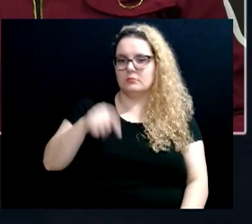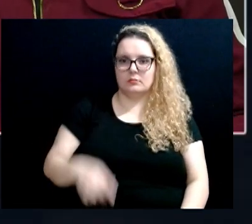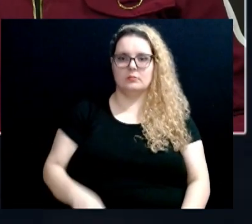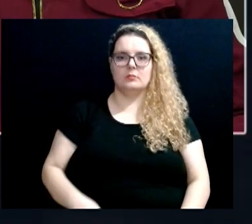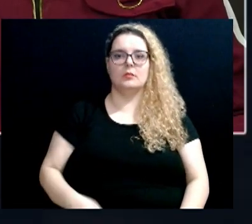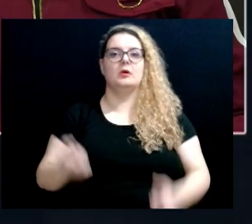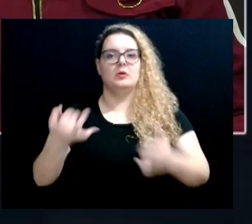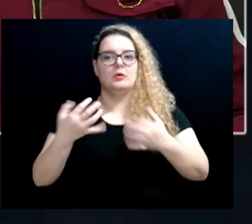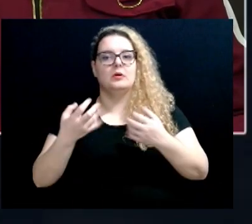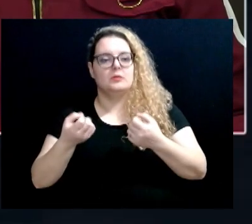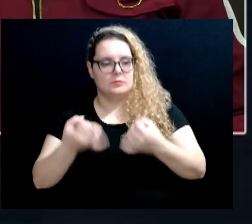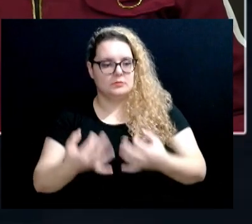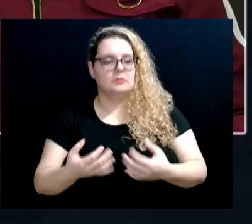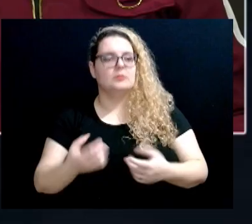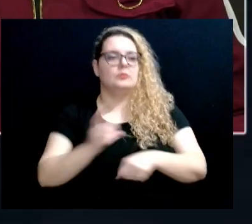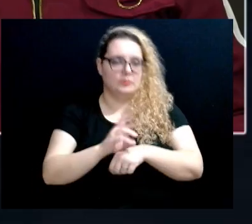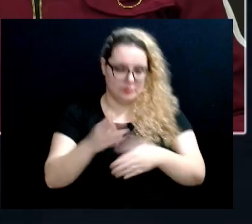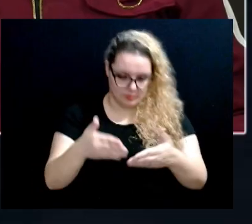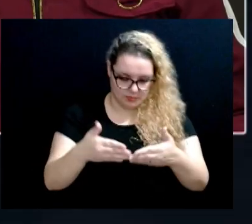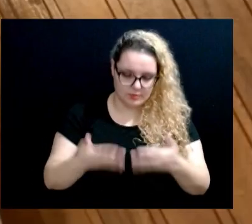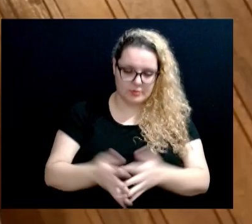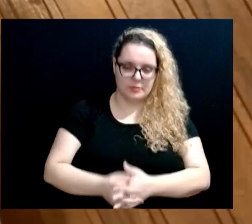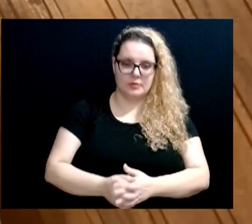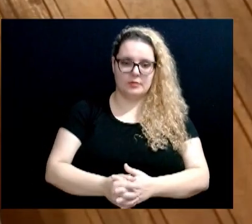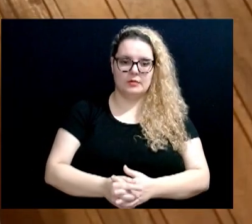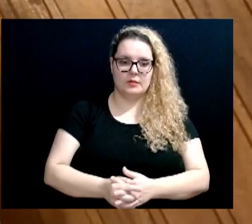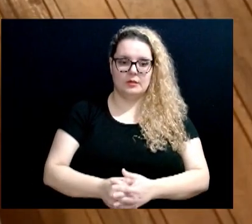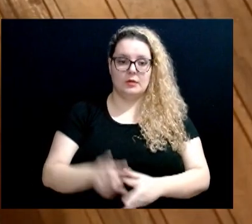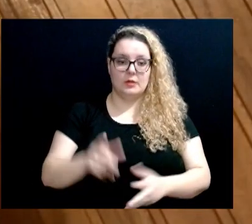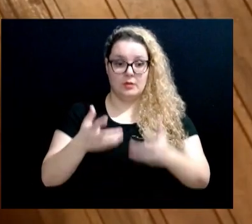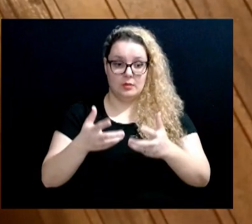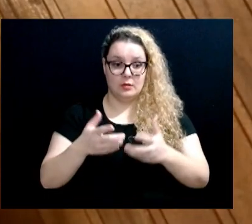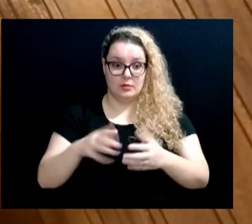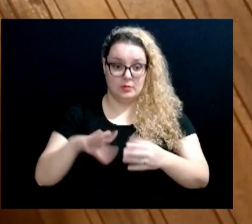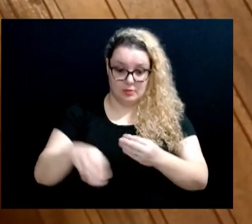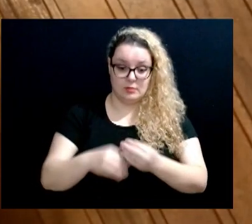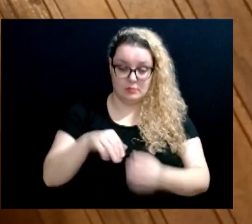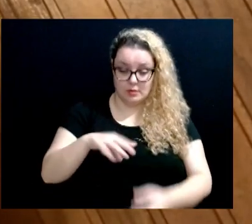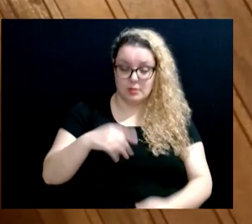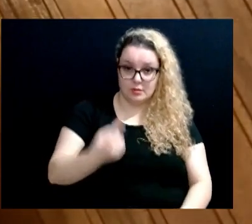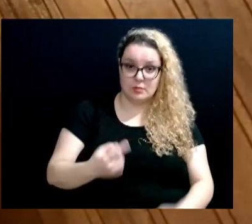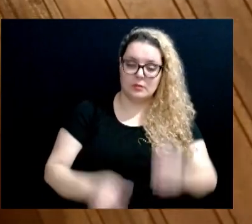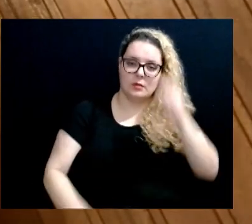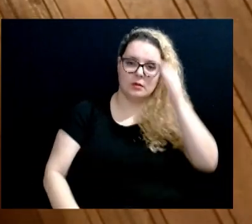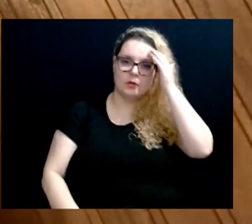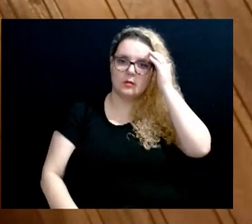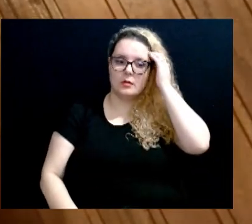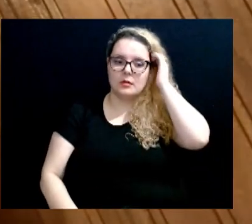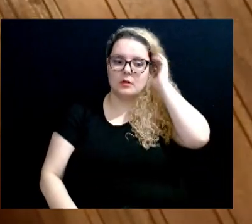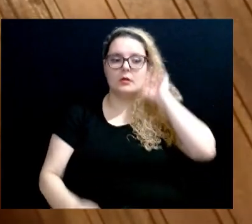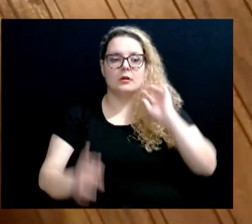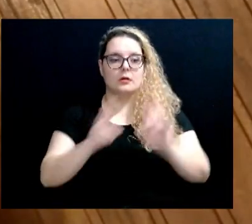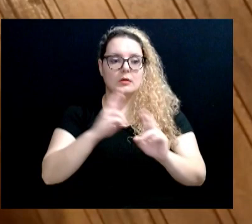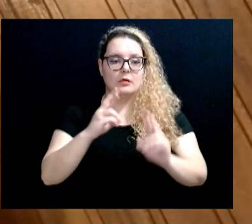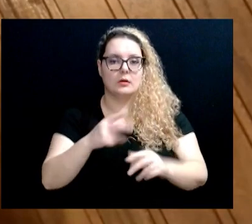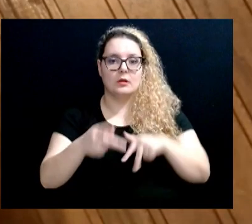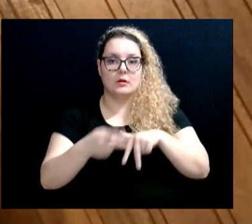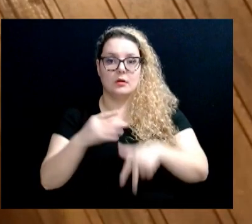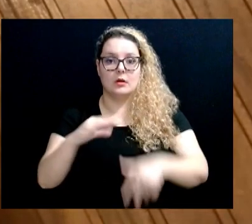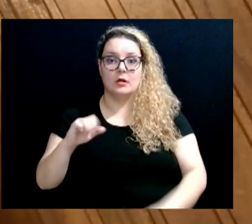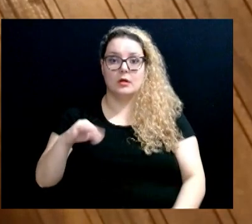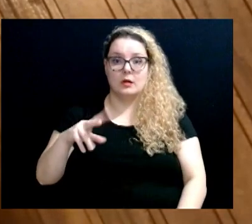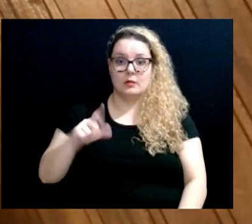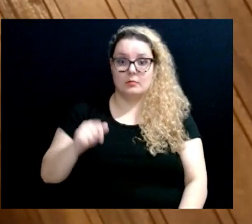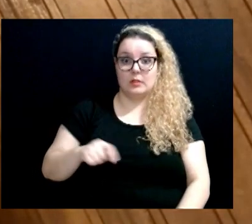gentileza. Eu gostaria de fazer mais uma pontuação em relação à fala da Camila, dessa fase narcísica